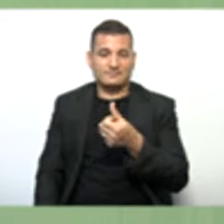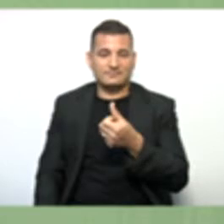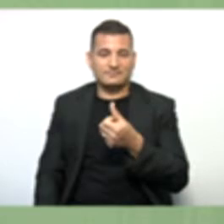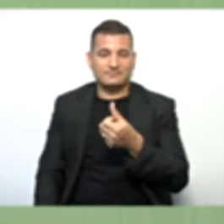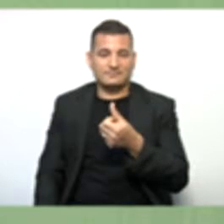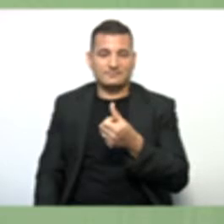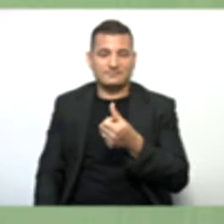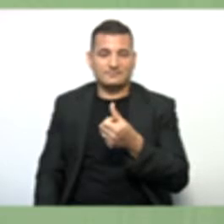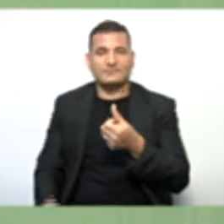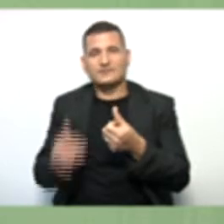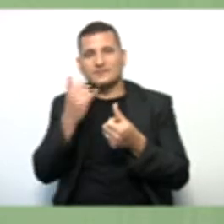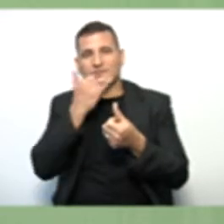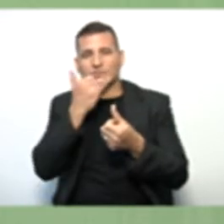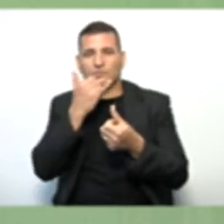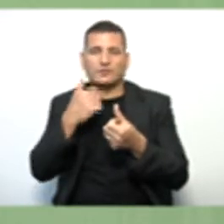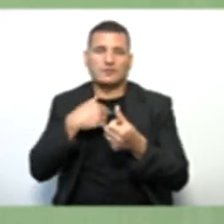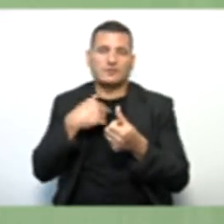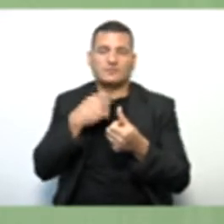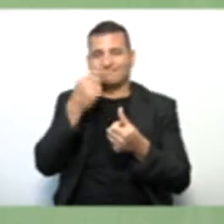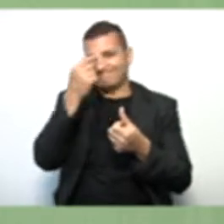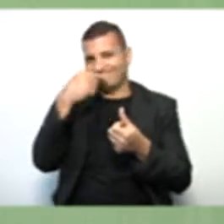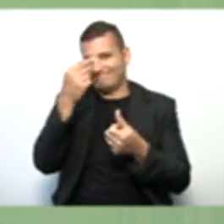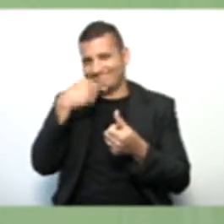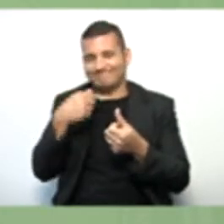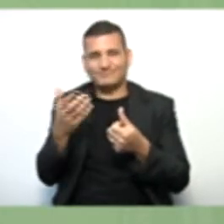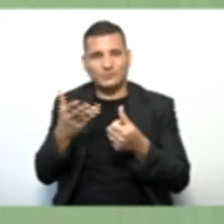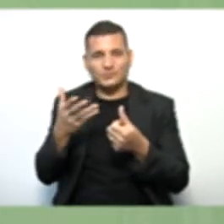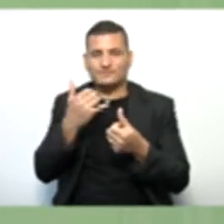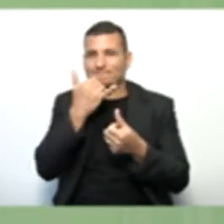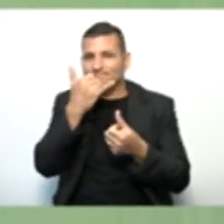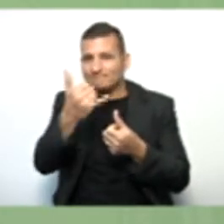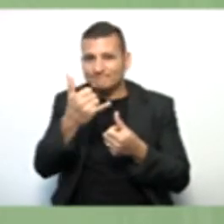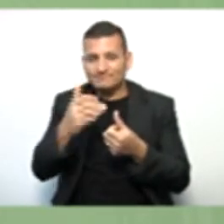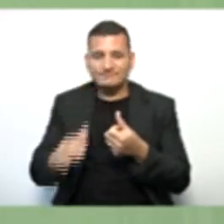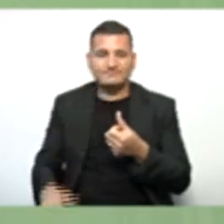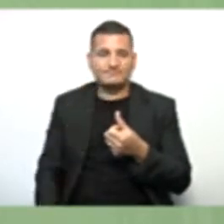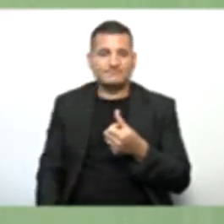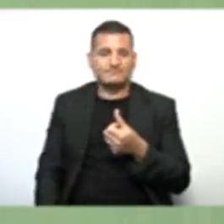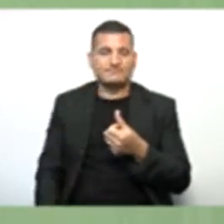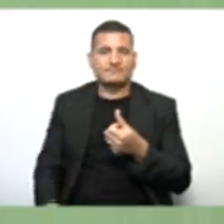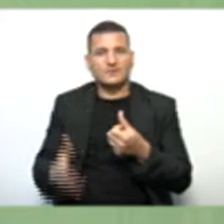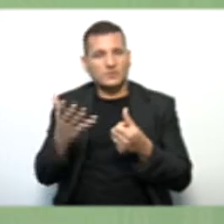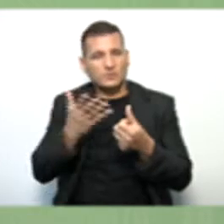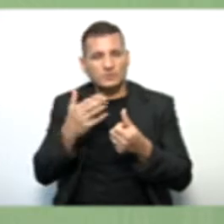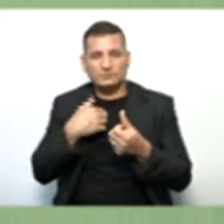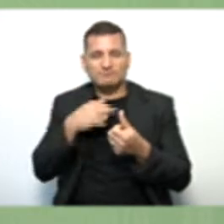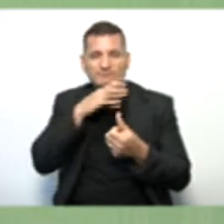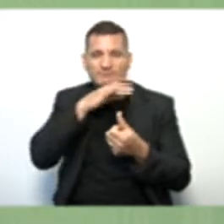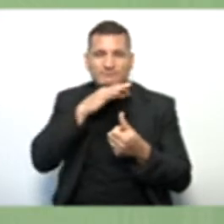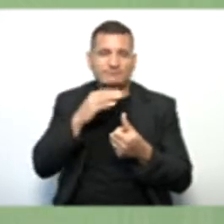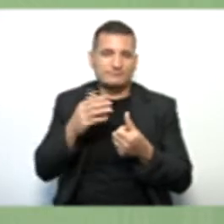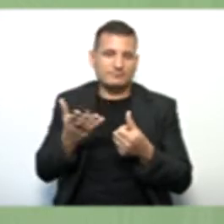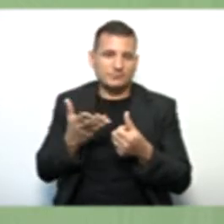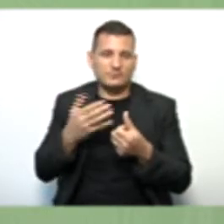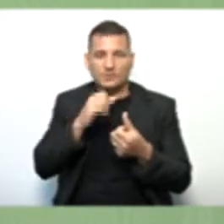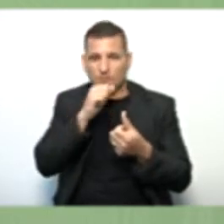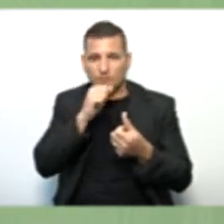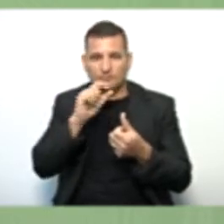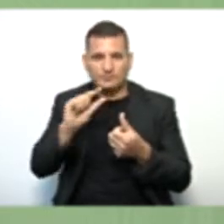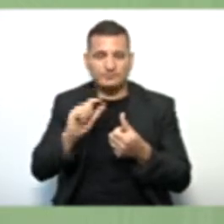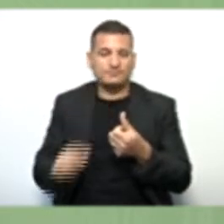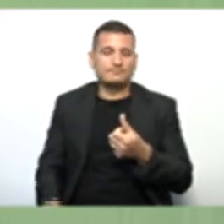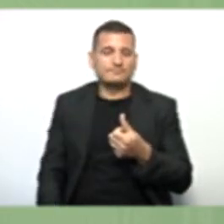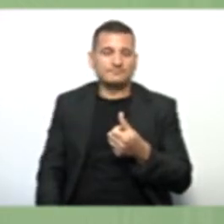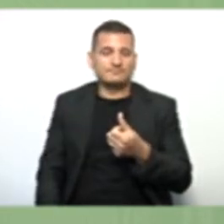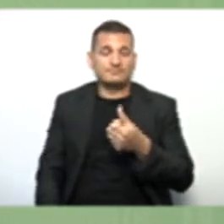Com certeza. Desculpa, gente, estou com uma gripe hoje horrível, tá? Me perdoa aí. Tá bom, mas hoje eu tô um pouquinho ruim, vou ficar um pouco tossindo na aula.